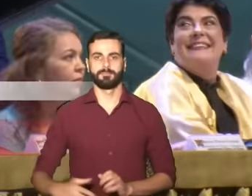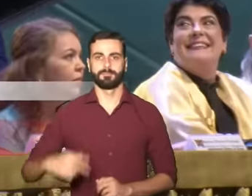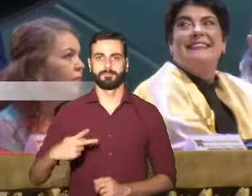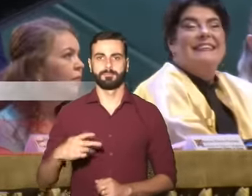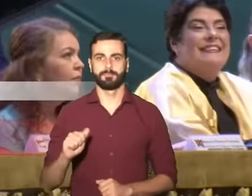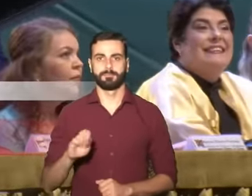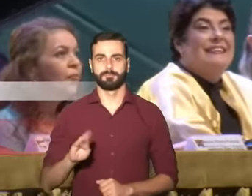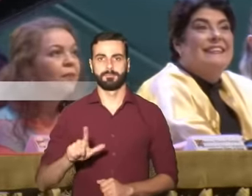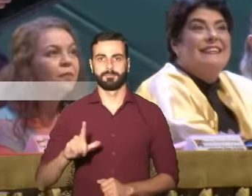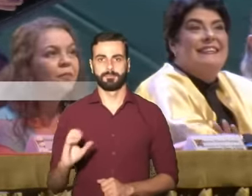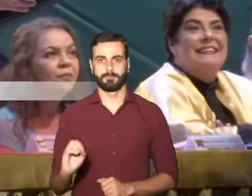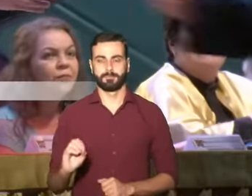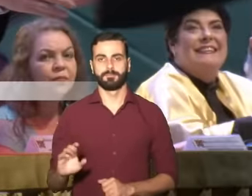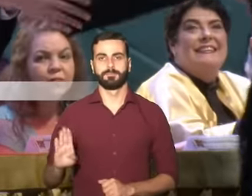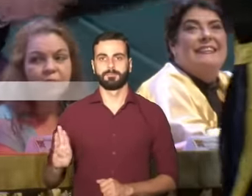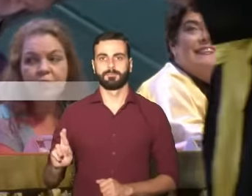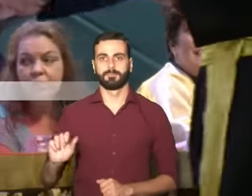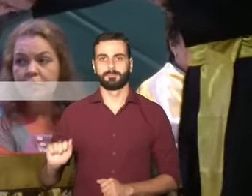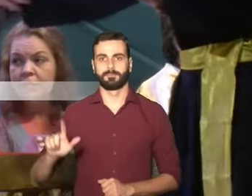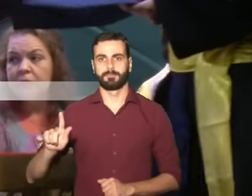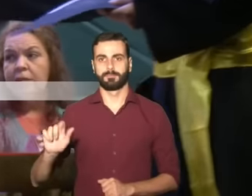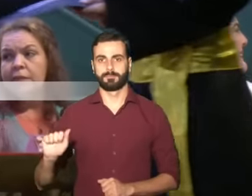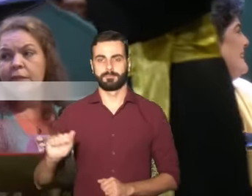Pablo Fernandes Braga.